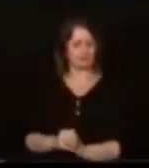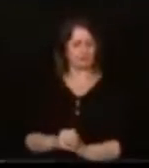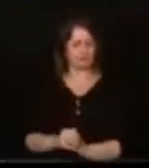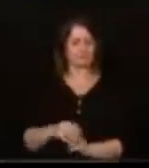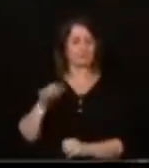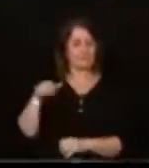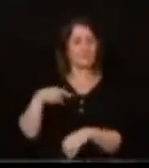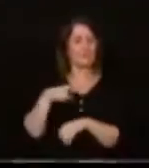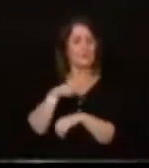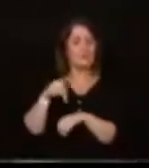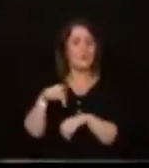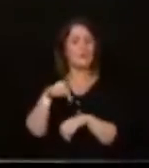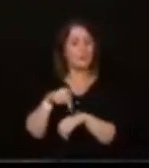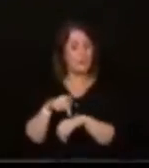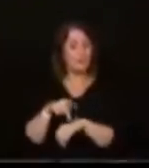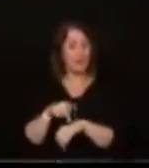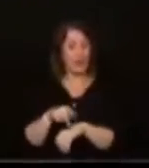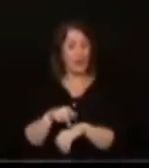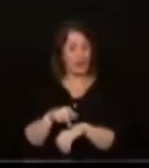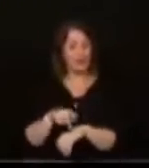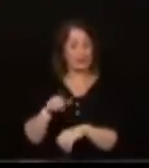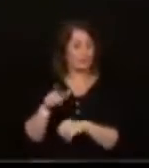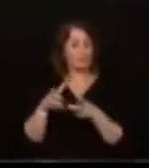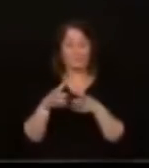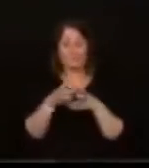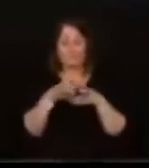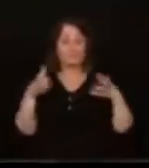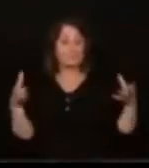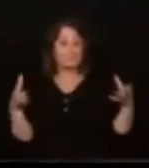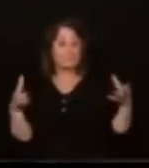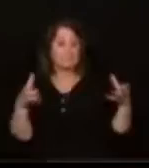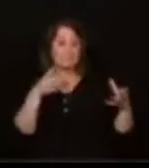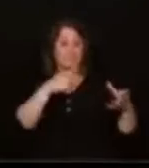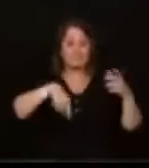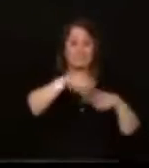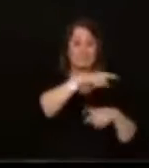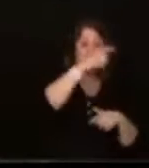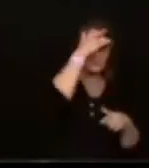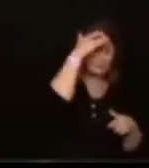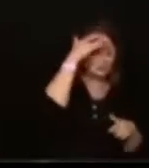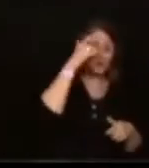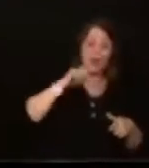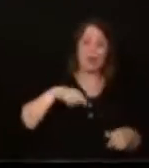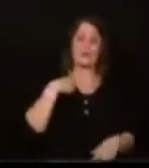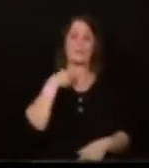Um país onde a sua grande maioria é do bem.